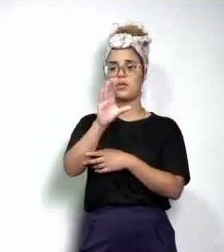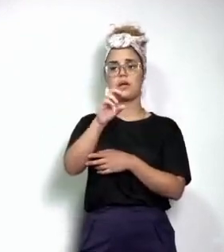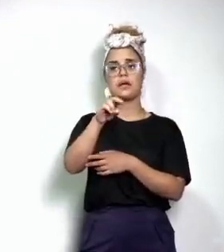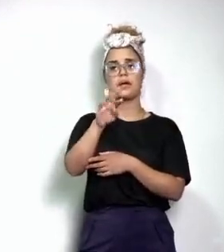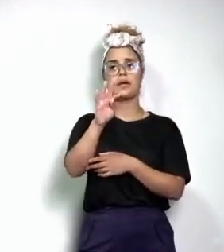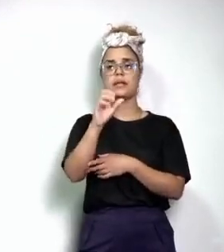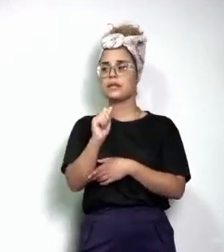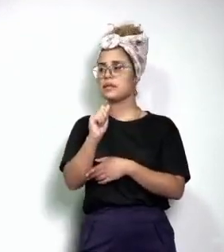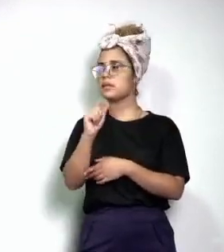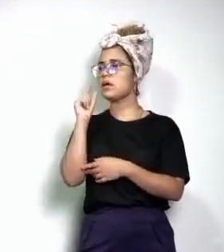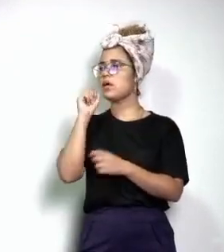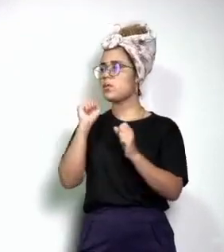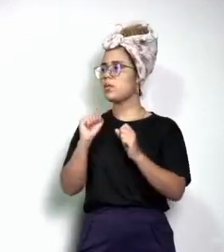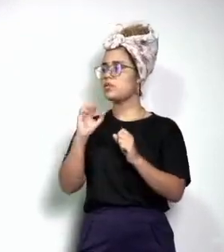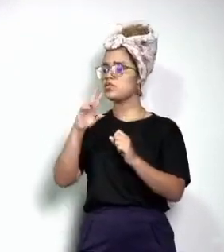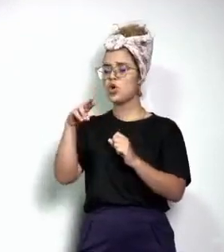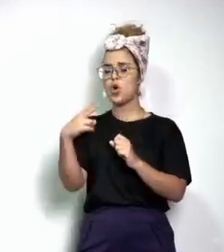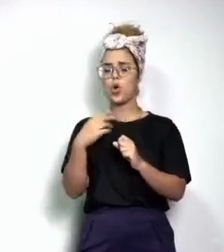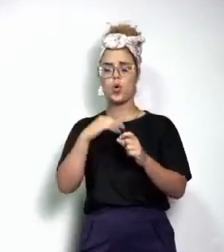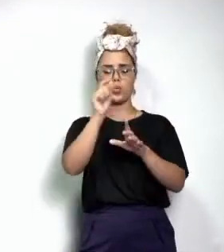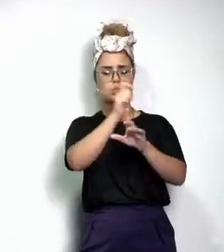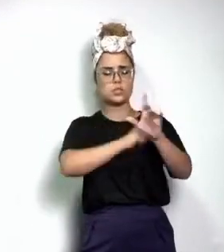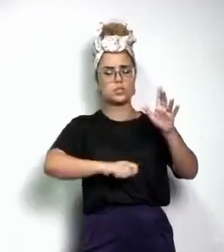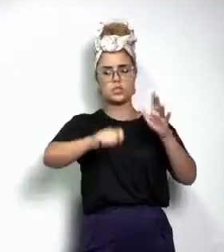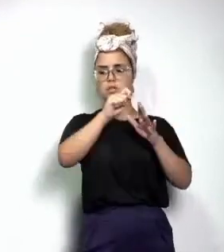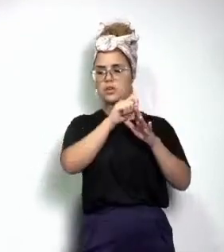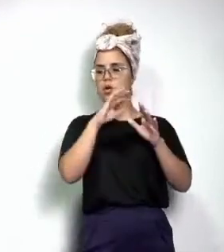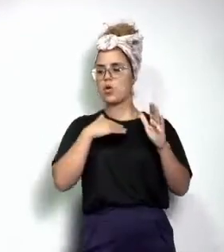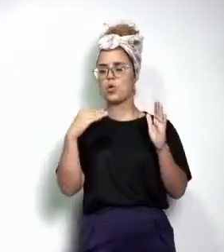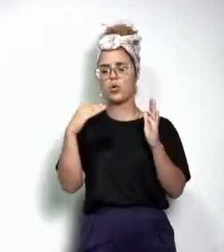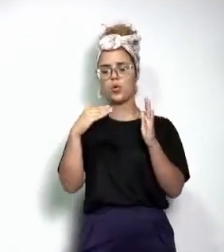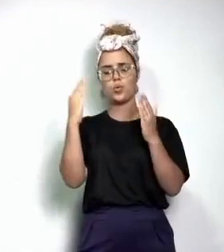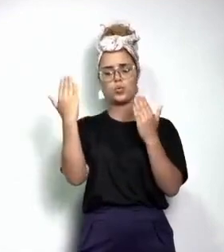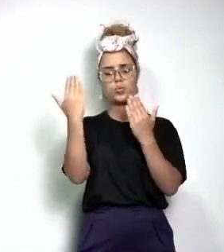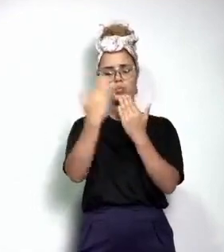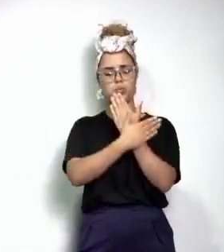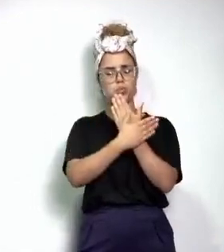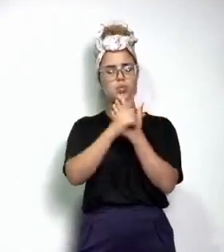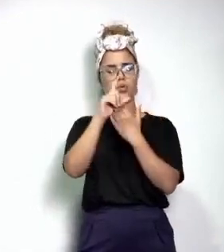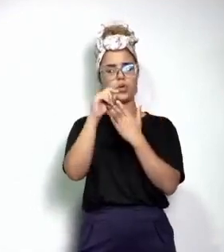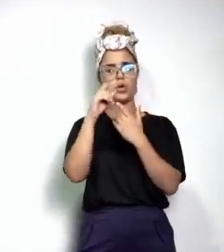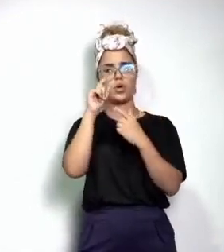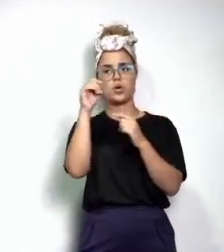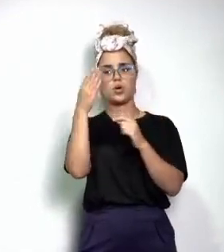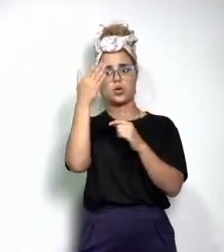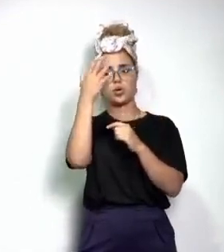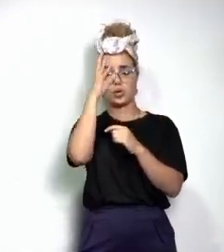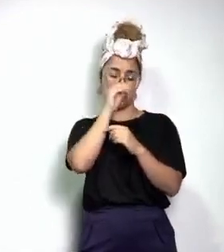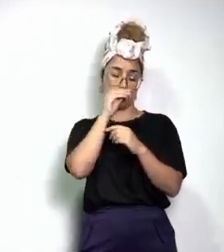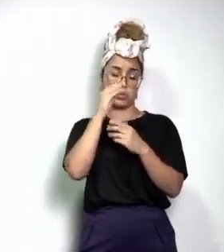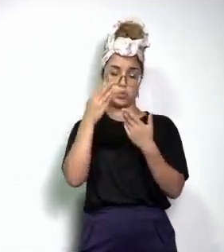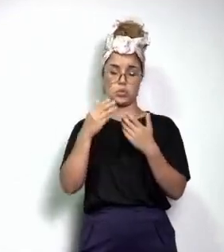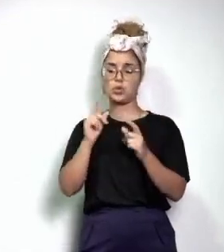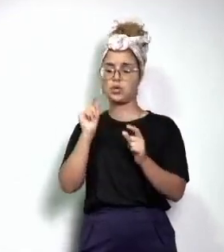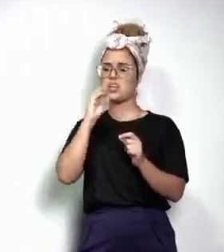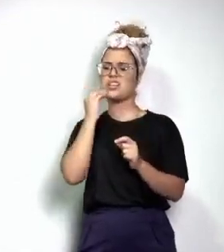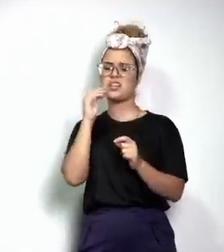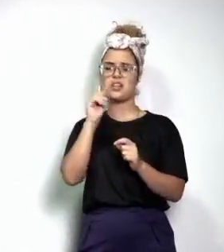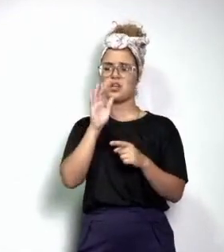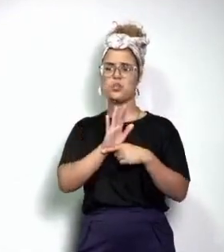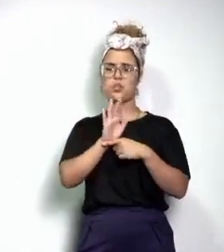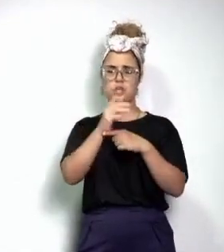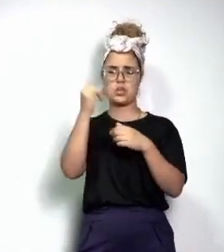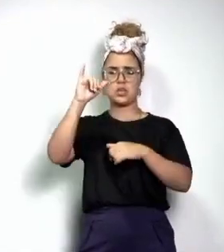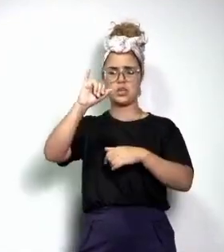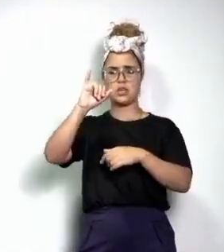a gente pode ou circular o dia ou tampar a noite. Que a gente tenta não mostrar essa